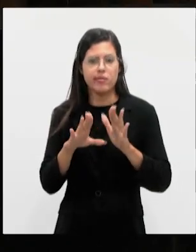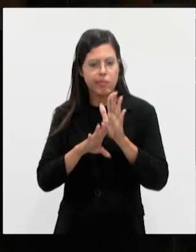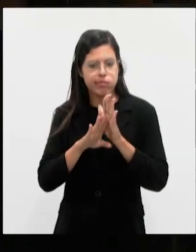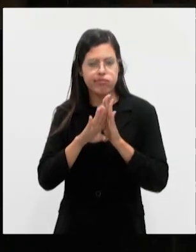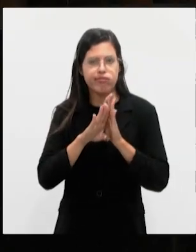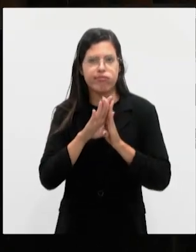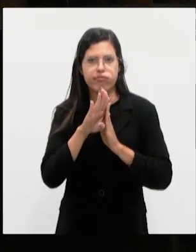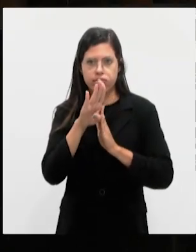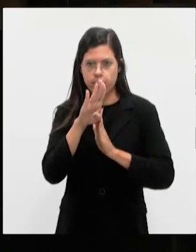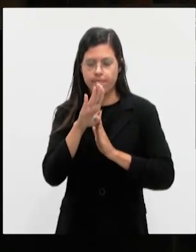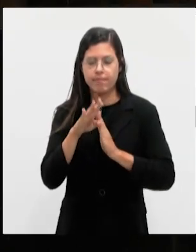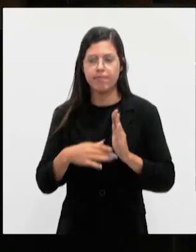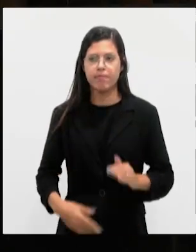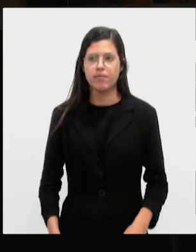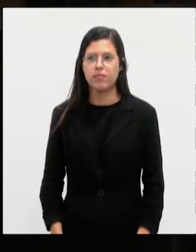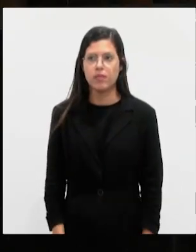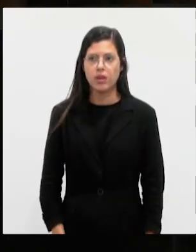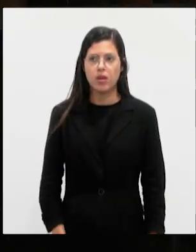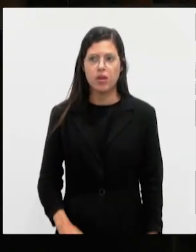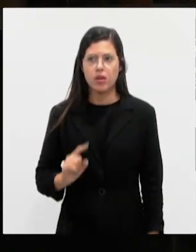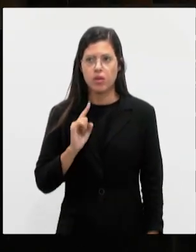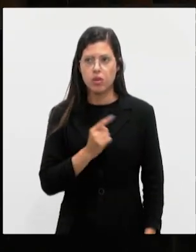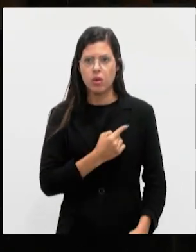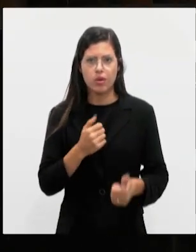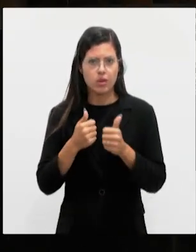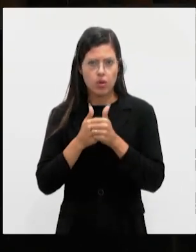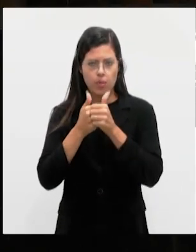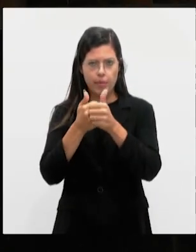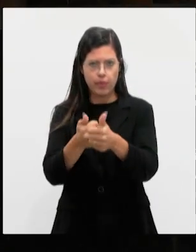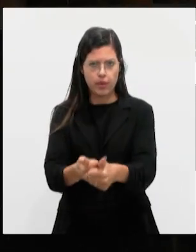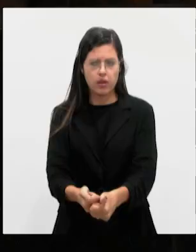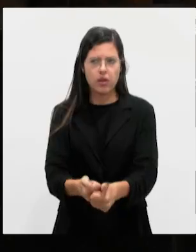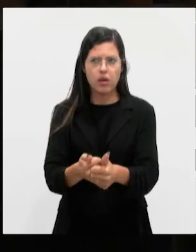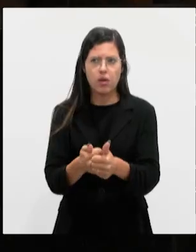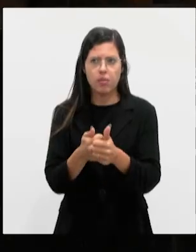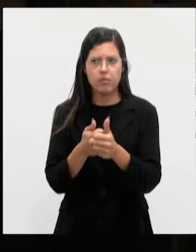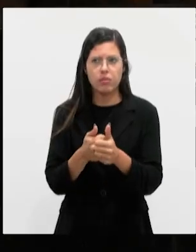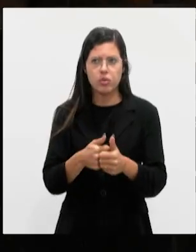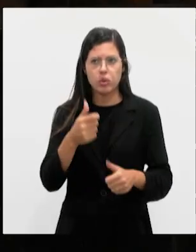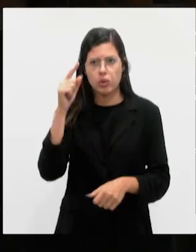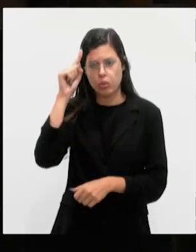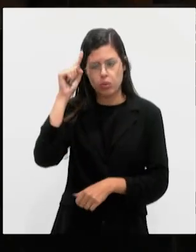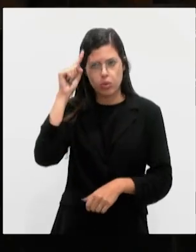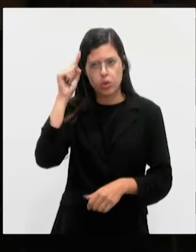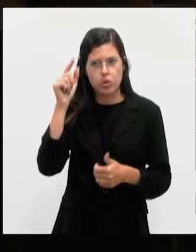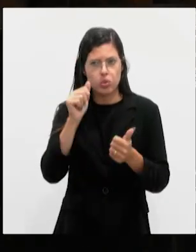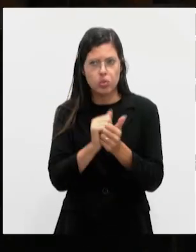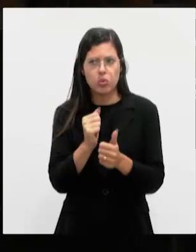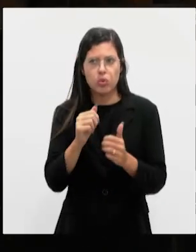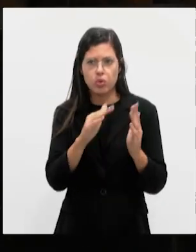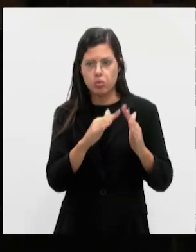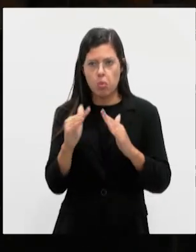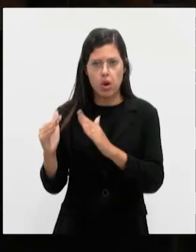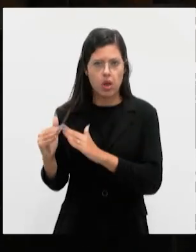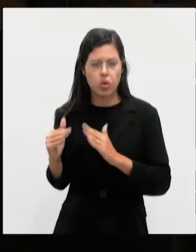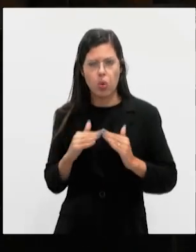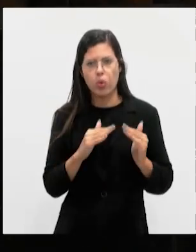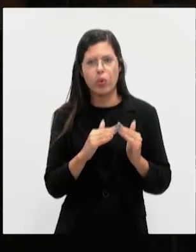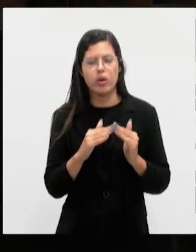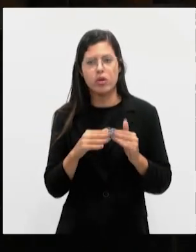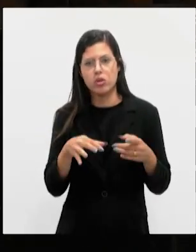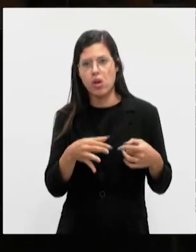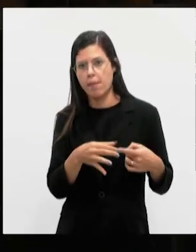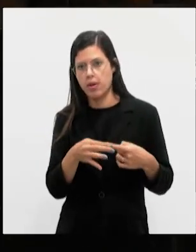E a gente acompanha essa rotina ao lado dos moradores, e falo aqui dos moradores do